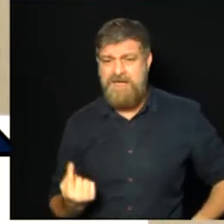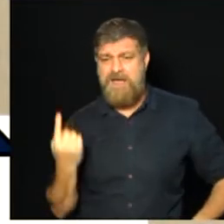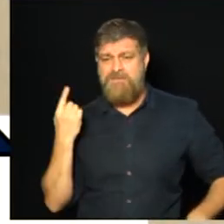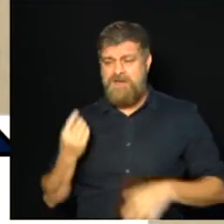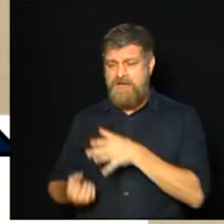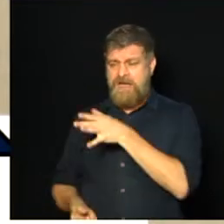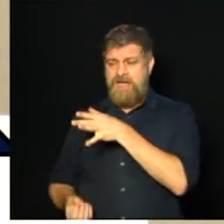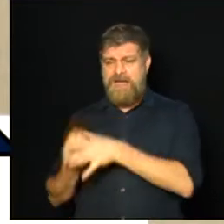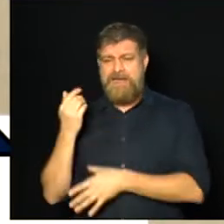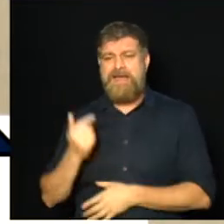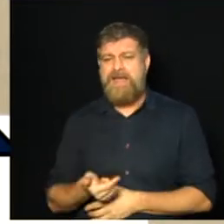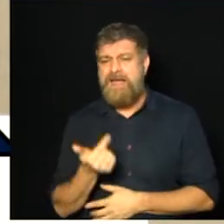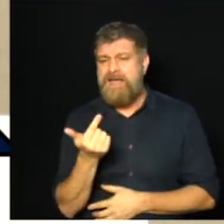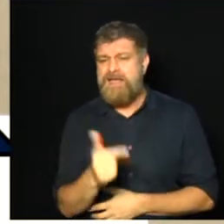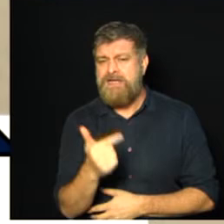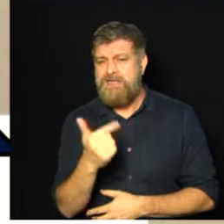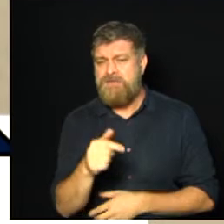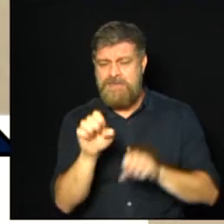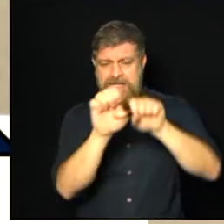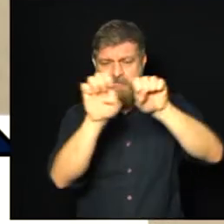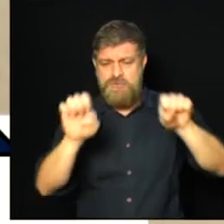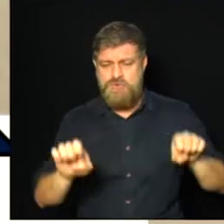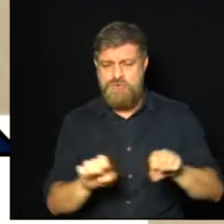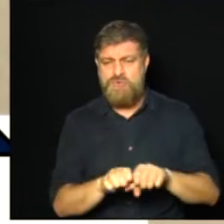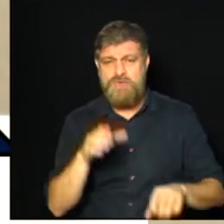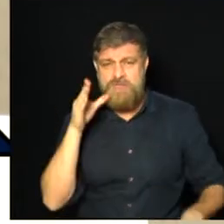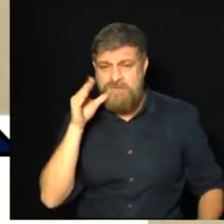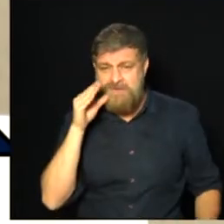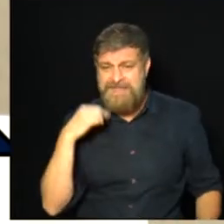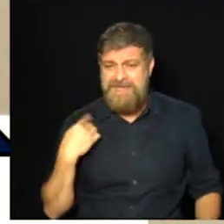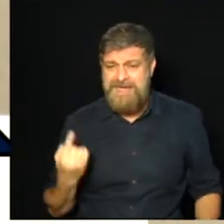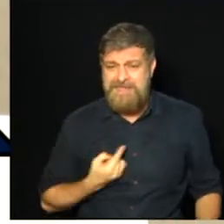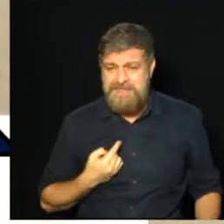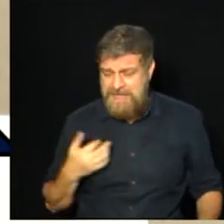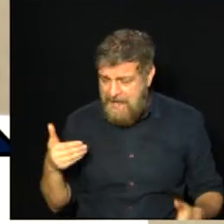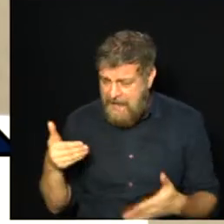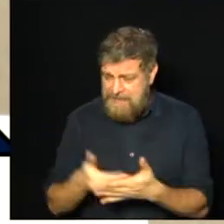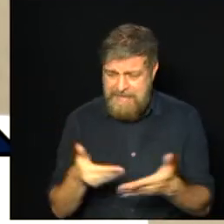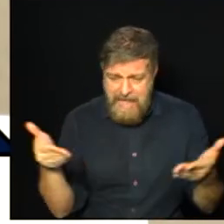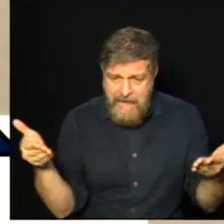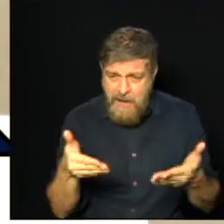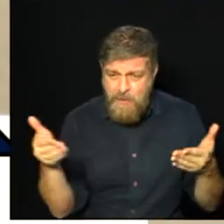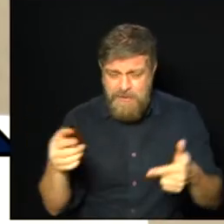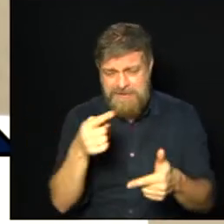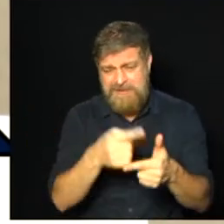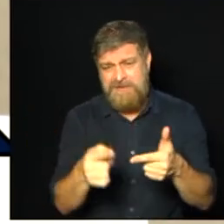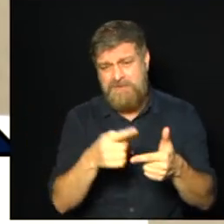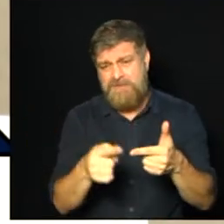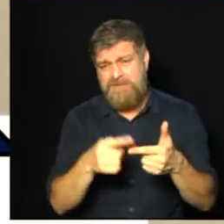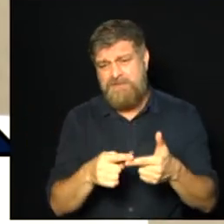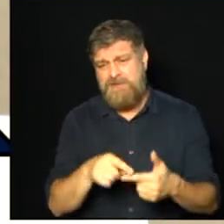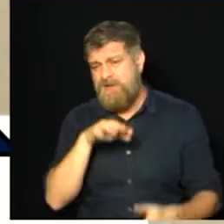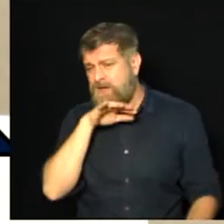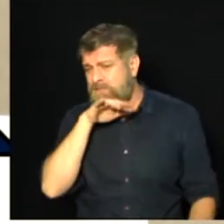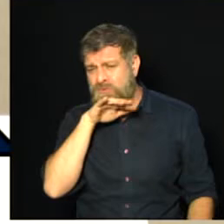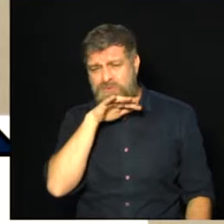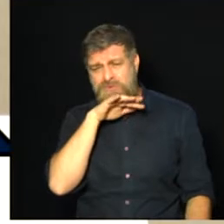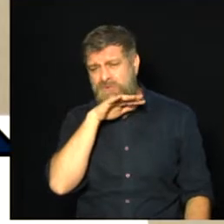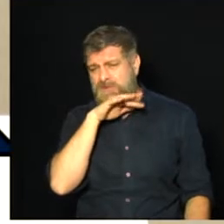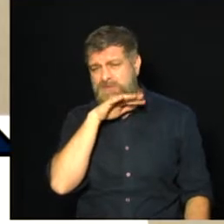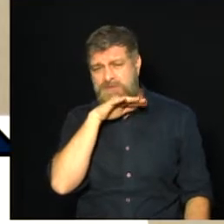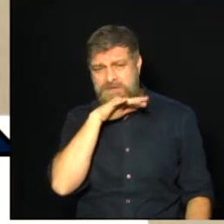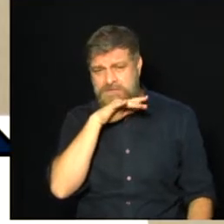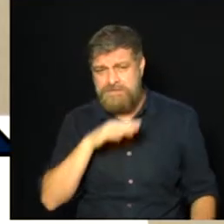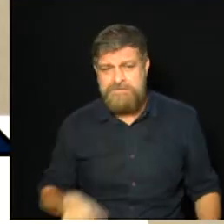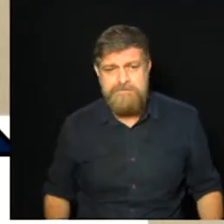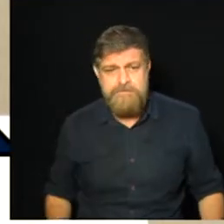criar essa estrutura de cargos para a gente não chegar da forma como a gente chega nesse momento, isso é muito ruim, né? Isso foi